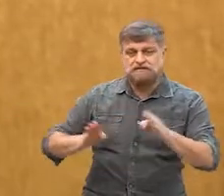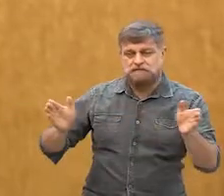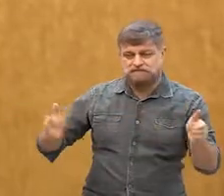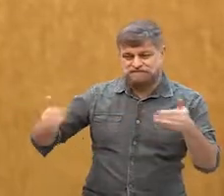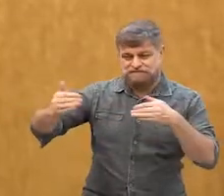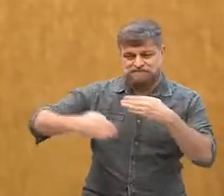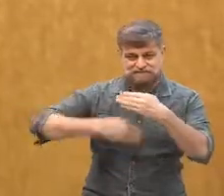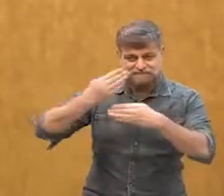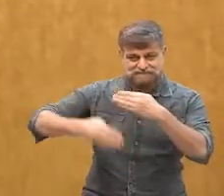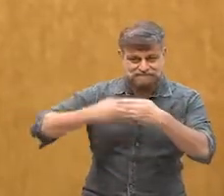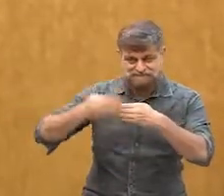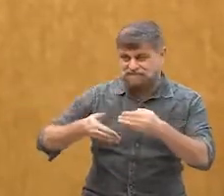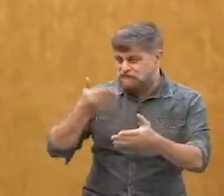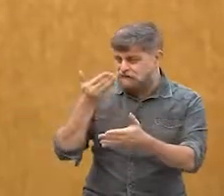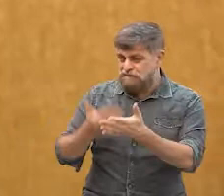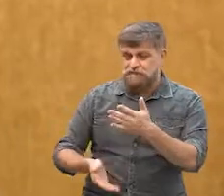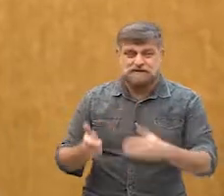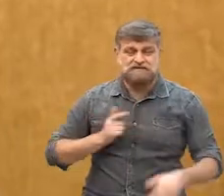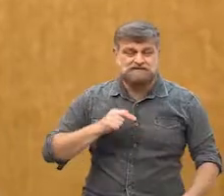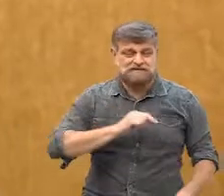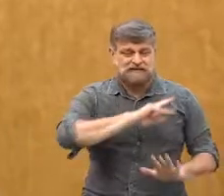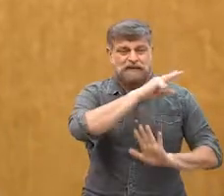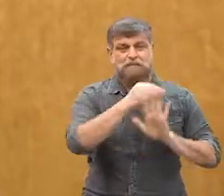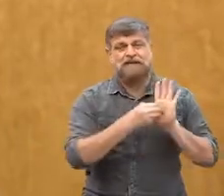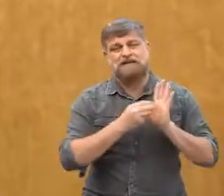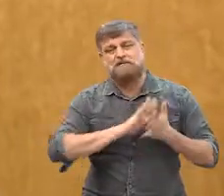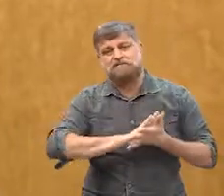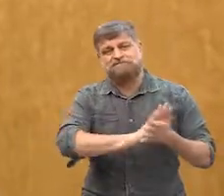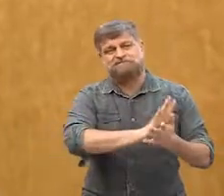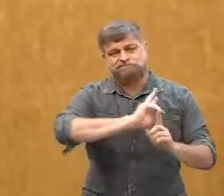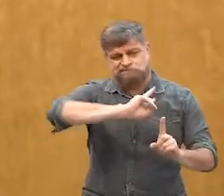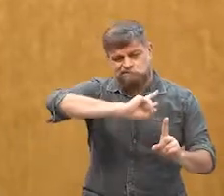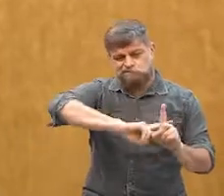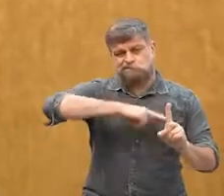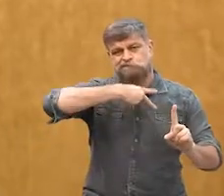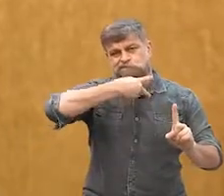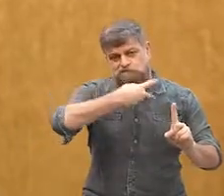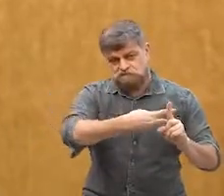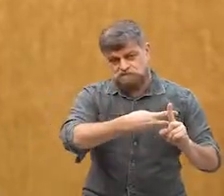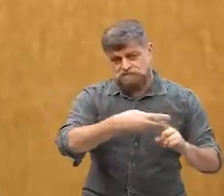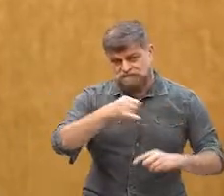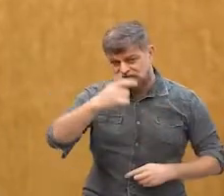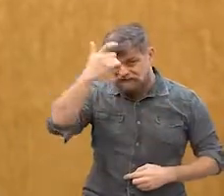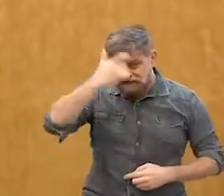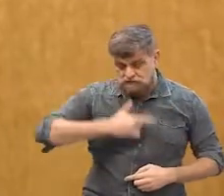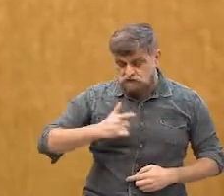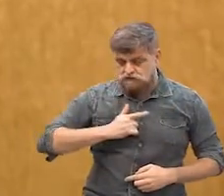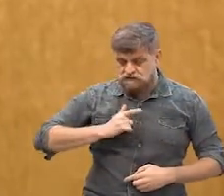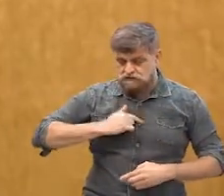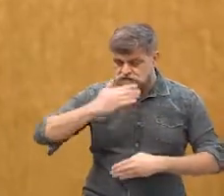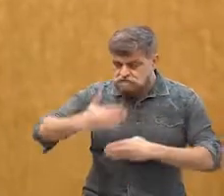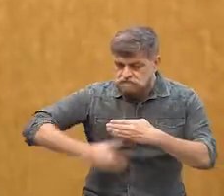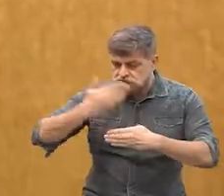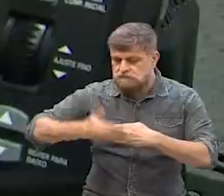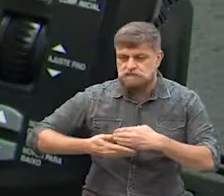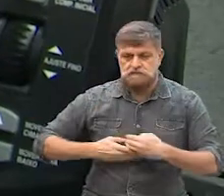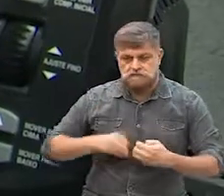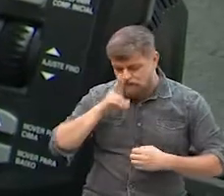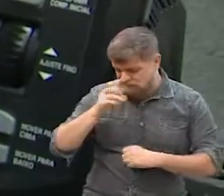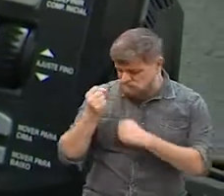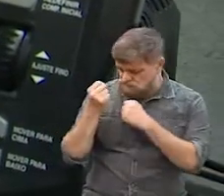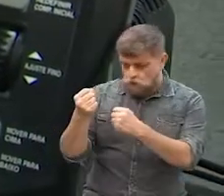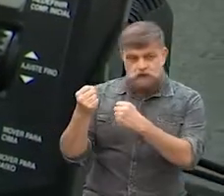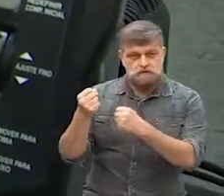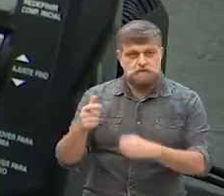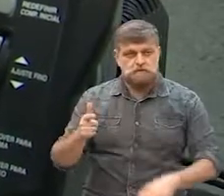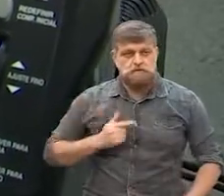os dois, o impacto ambiental é muito maior do que se eu tivesse uma embalagem mais resistente. Neste